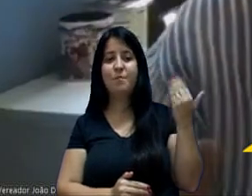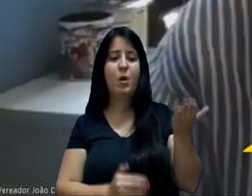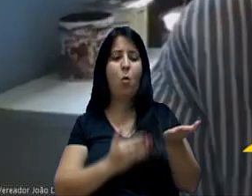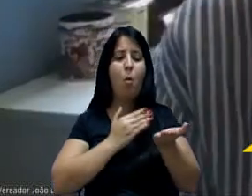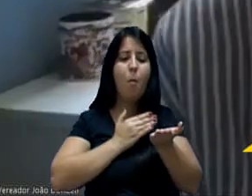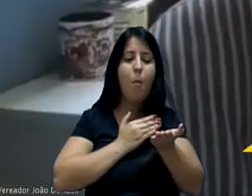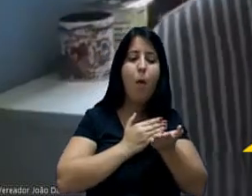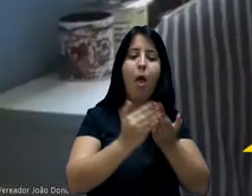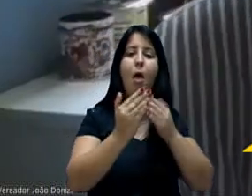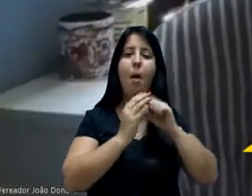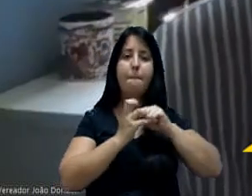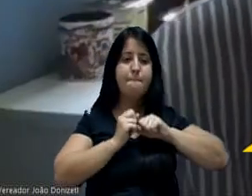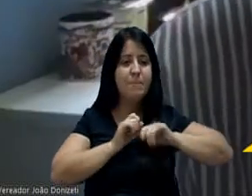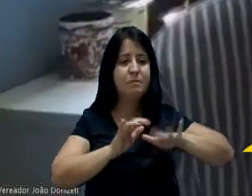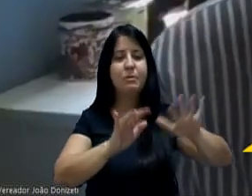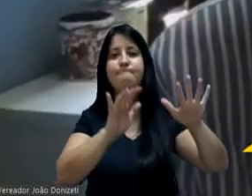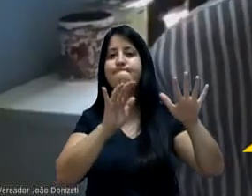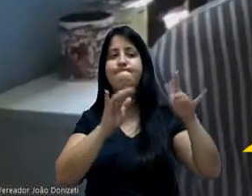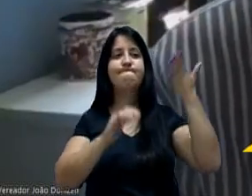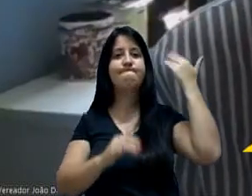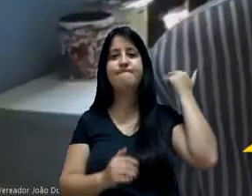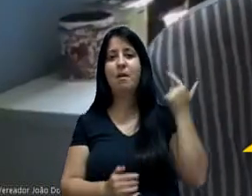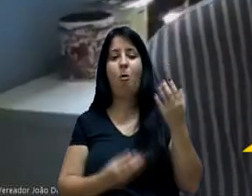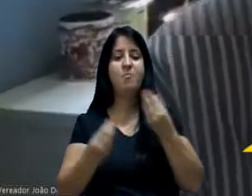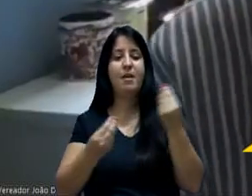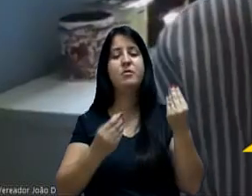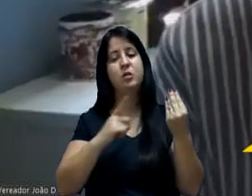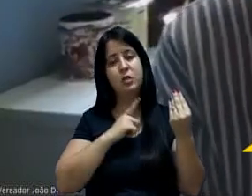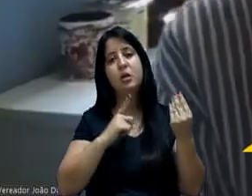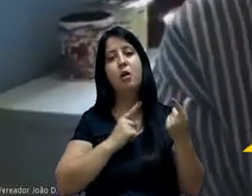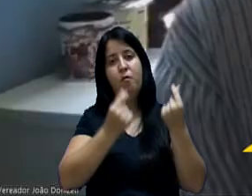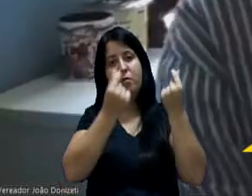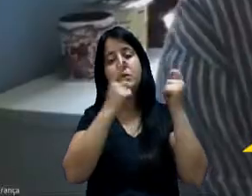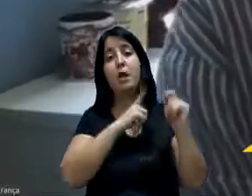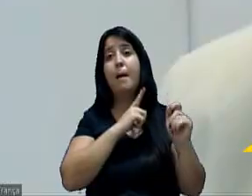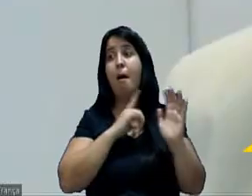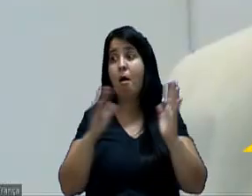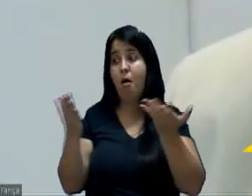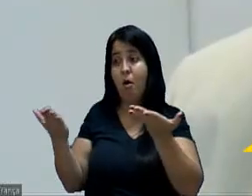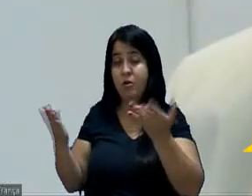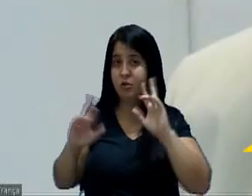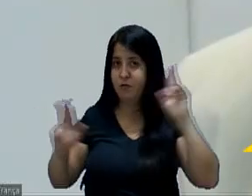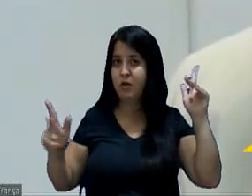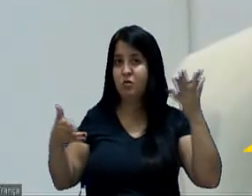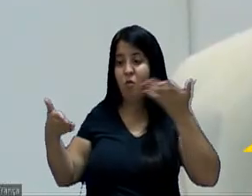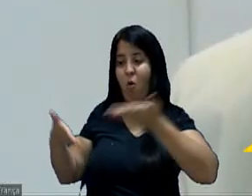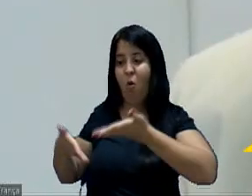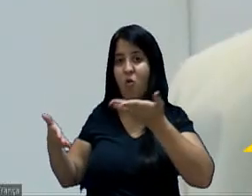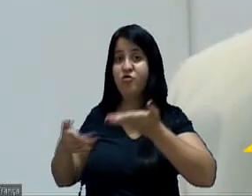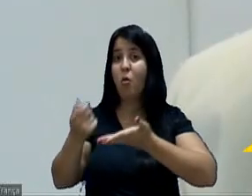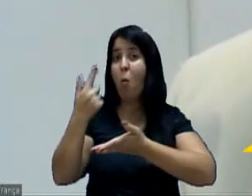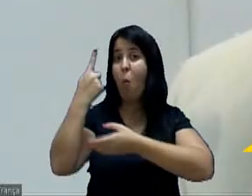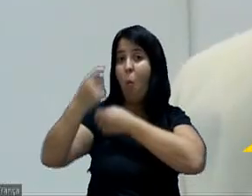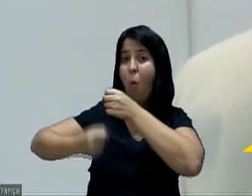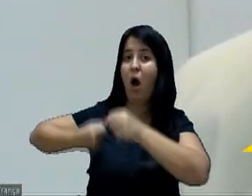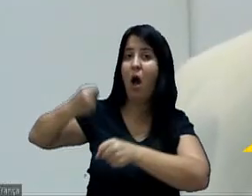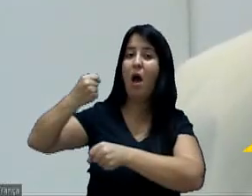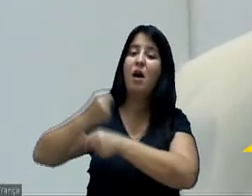uma pandemia e a partir daí nós tínhamos recursos para isso. Hoje, nós ficamos um ano gastando... Tá bom,